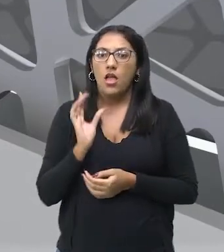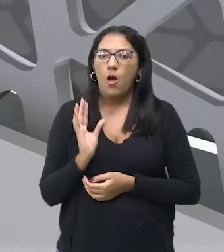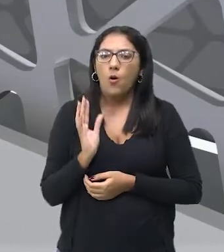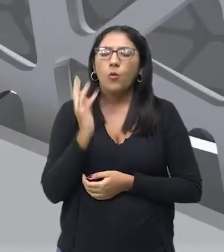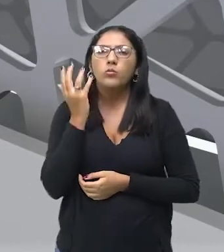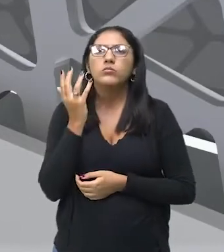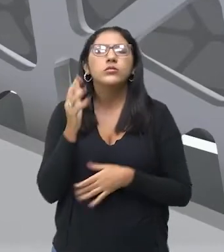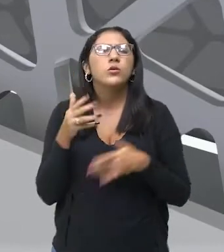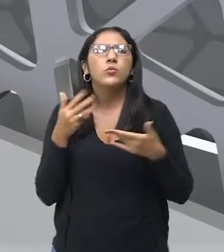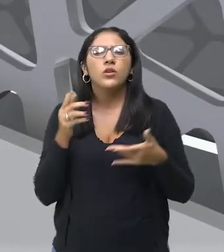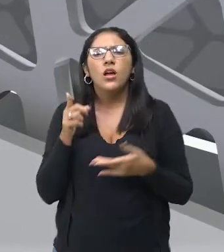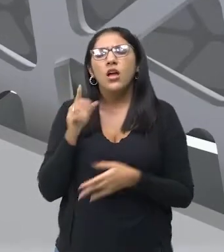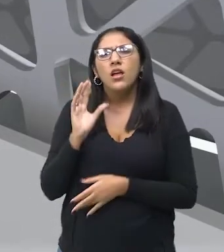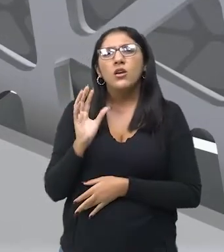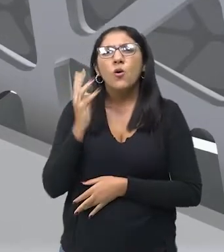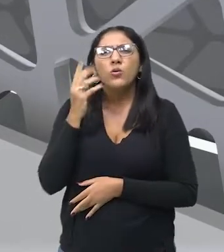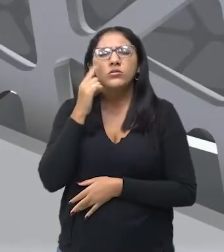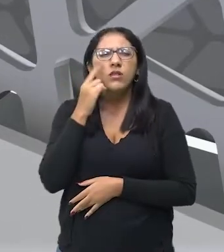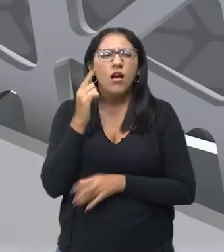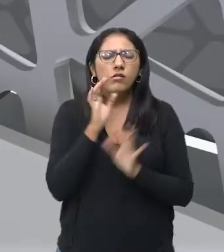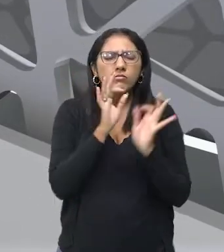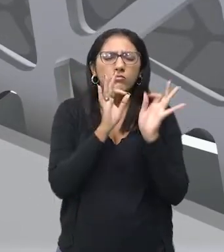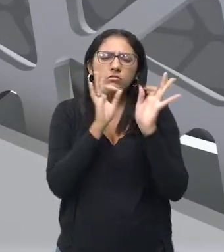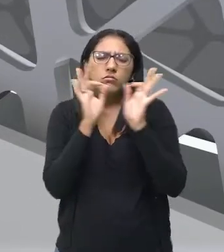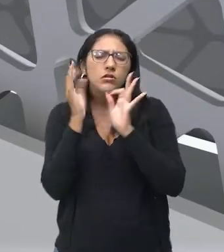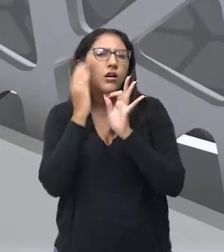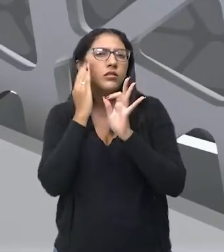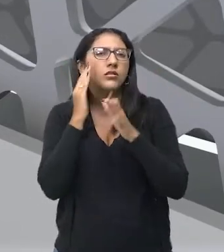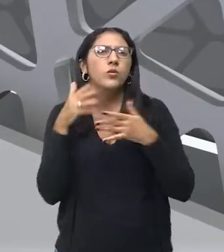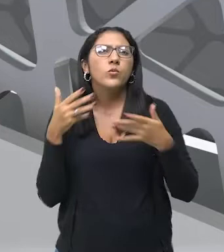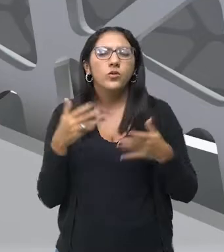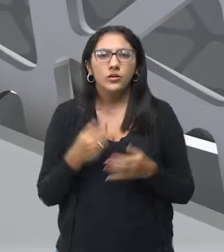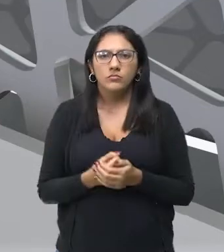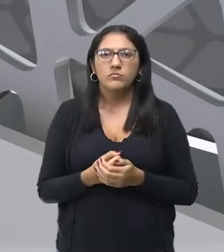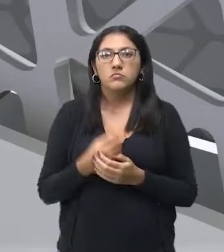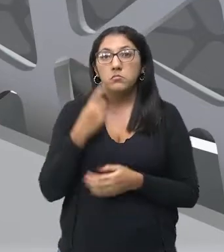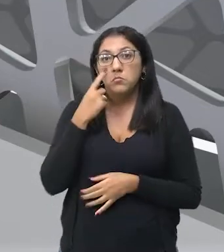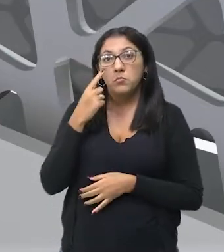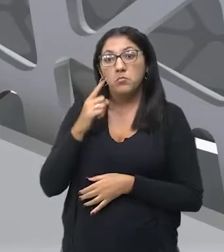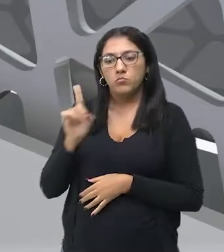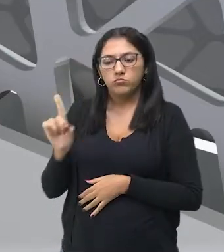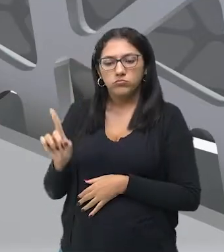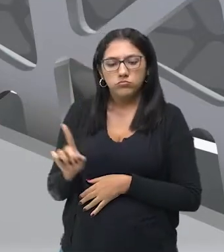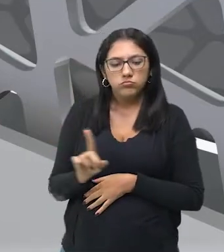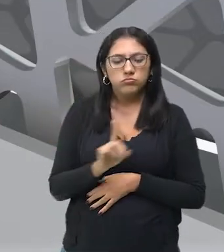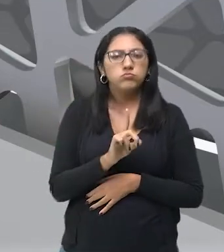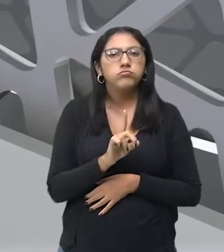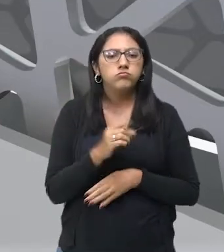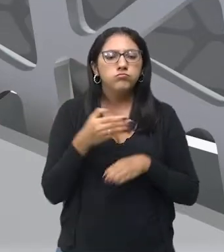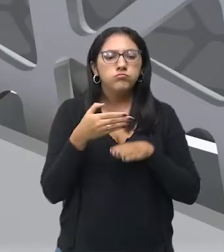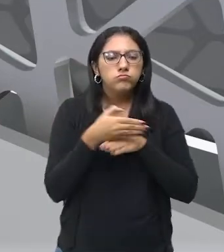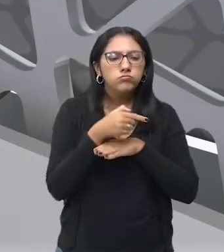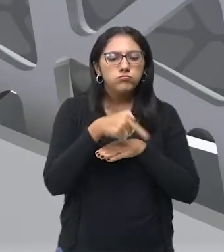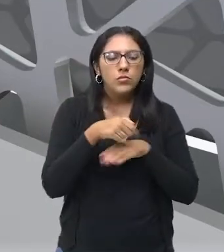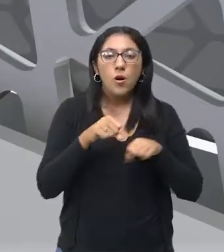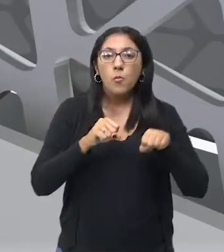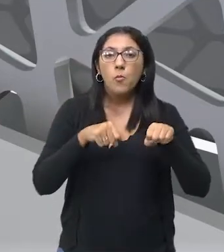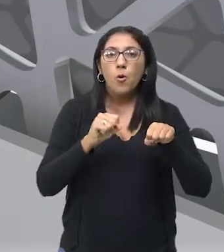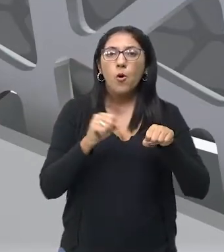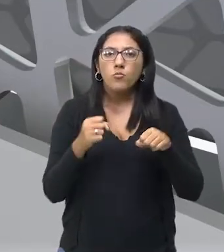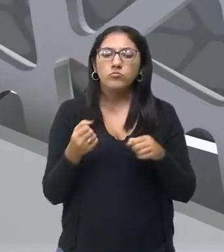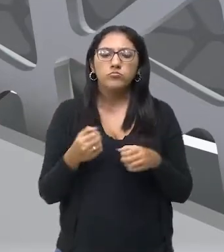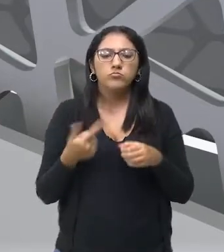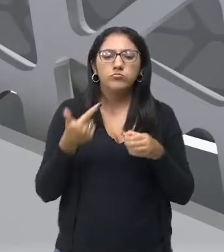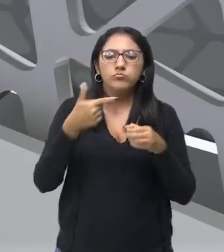fato. Qual é o fato que aconteceu aí? Alguém chega para abastecer o seu veículo, no caso aí é uma moto, e